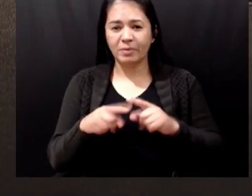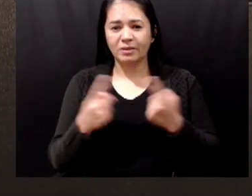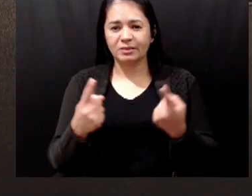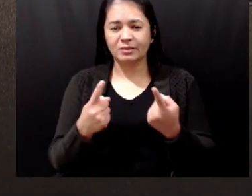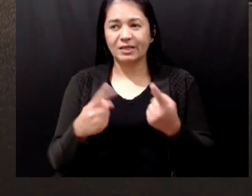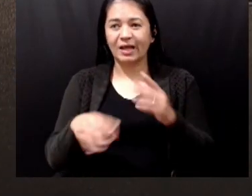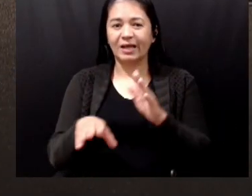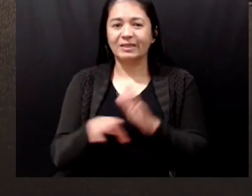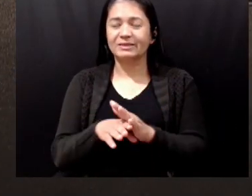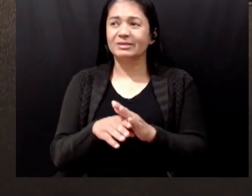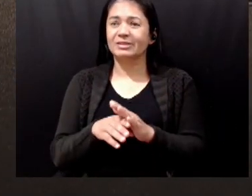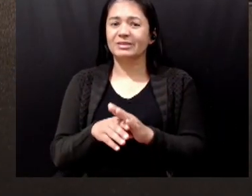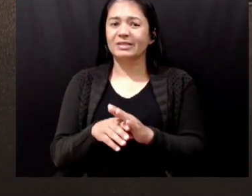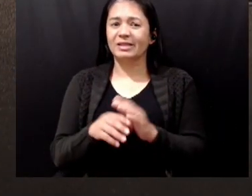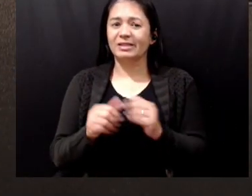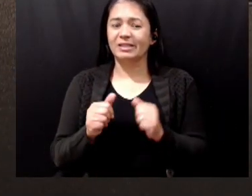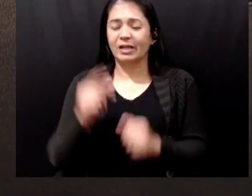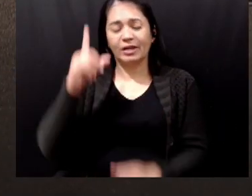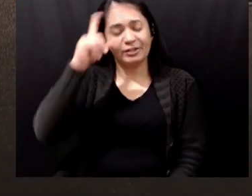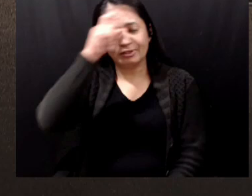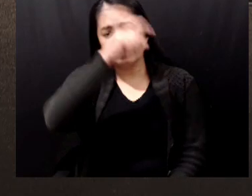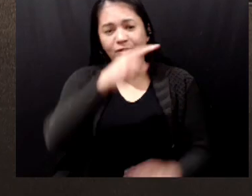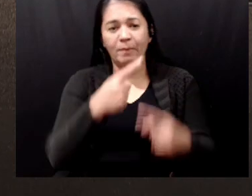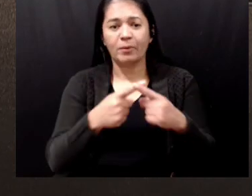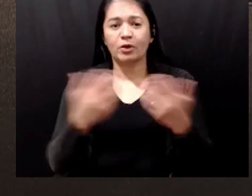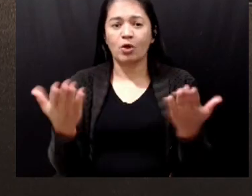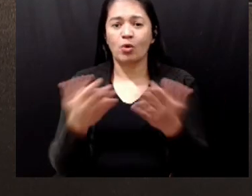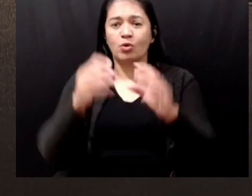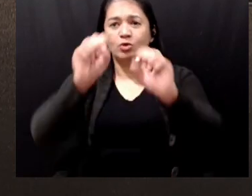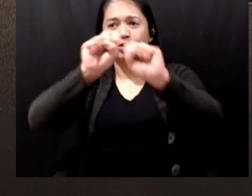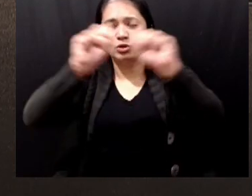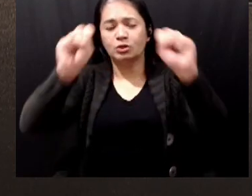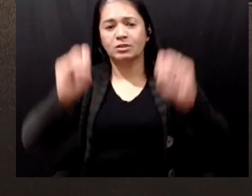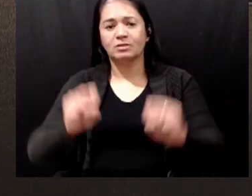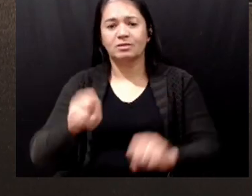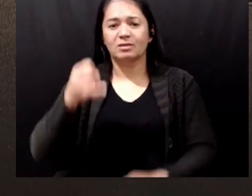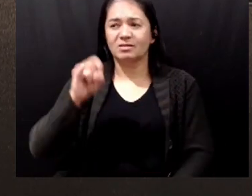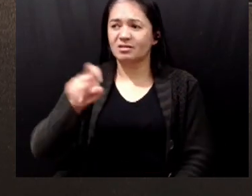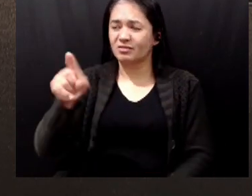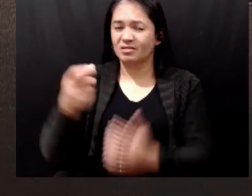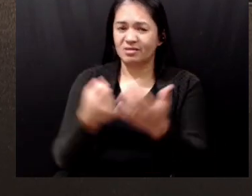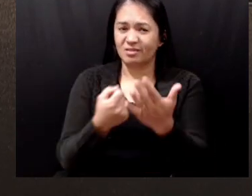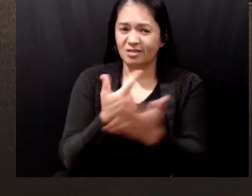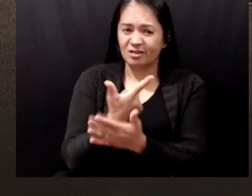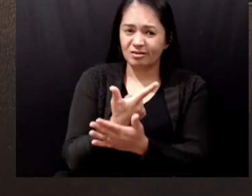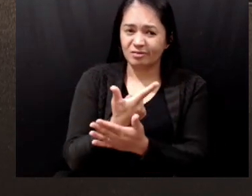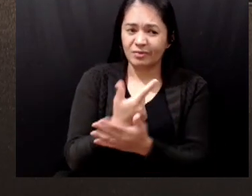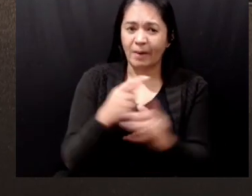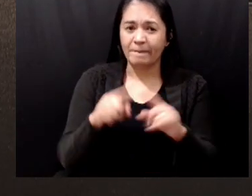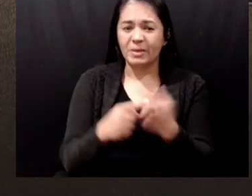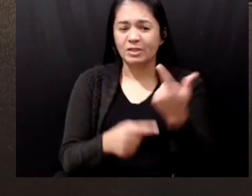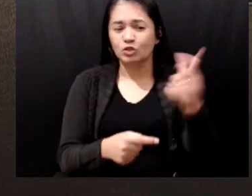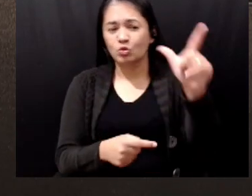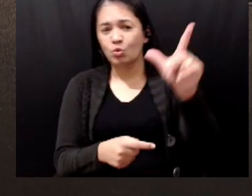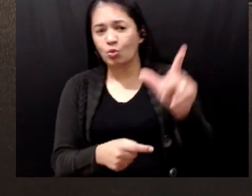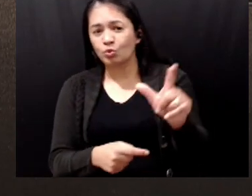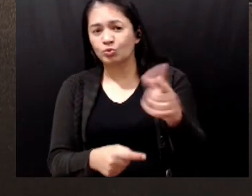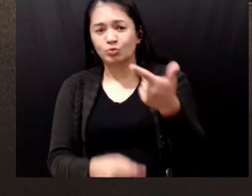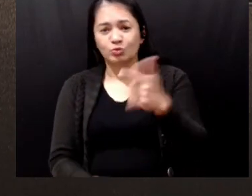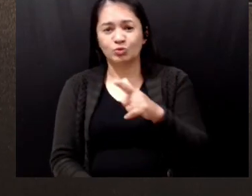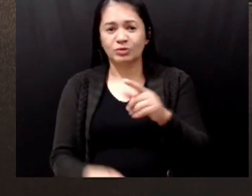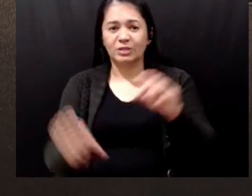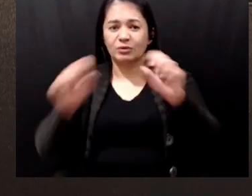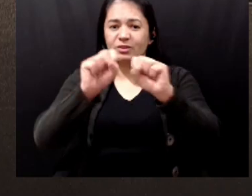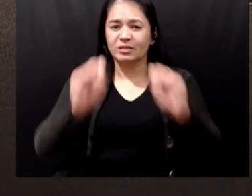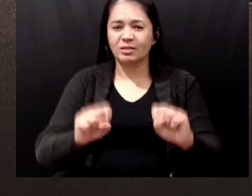muito difícil, porque hoje está muito sistematizado. Se você comprar e aquele outro não tiver essa ação, o sistema vai identificar